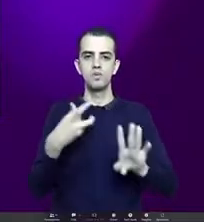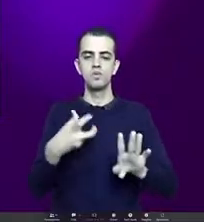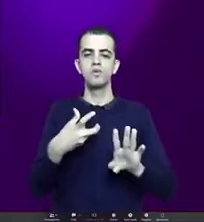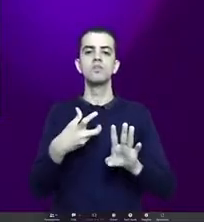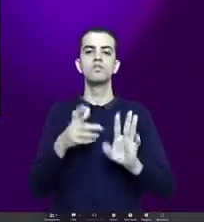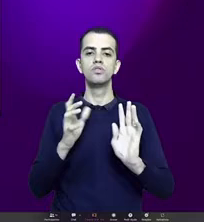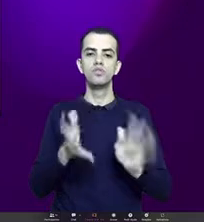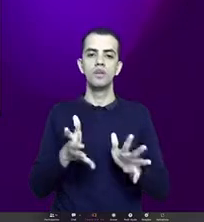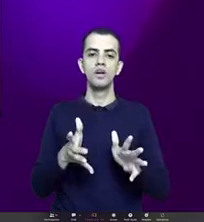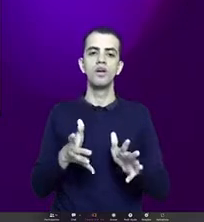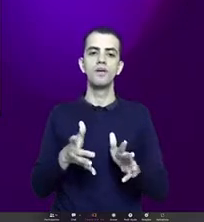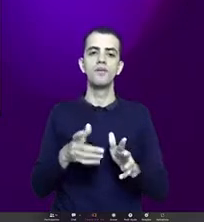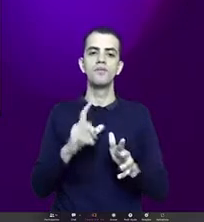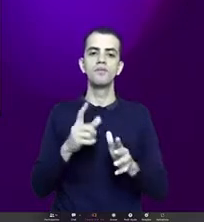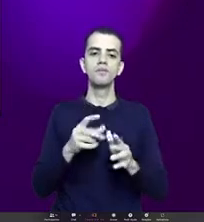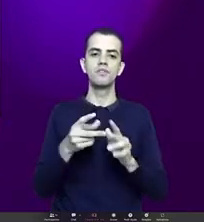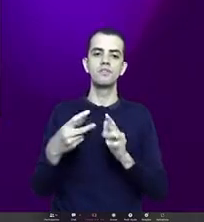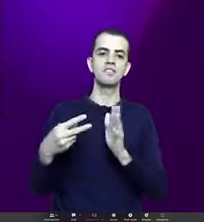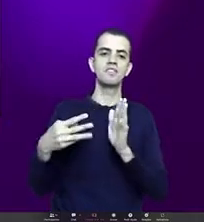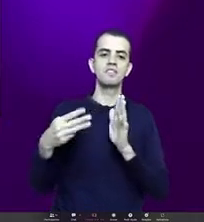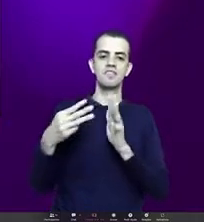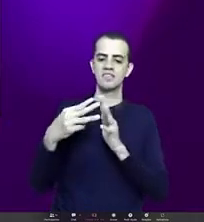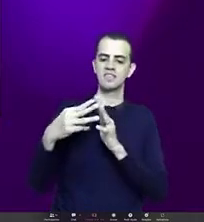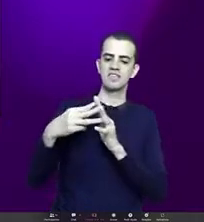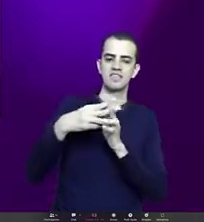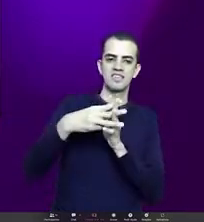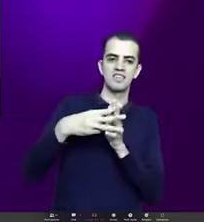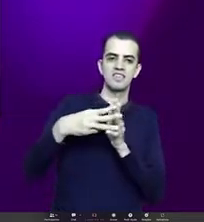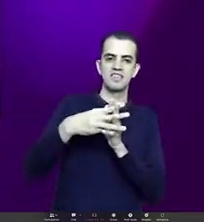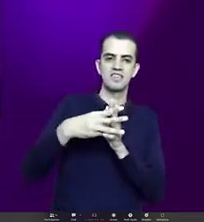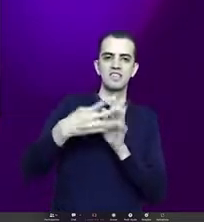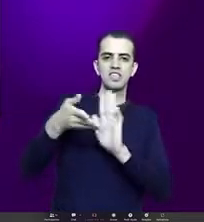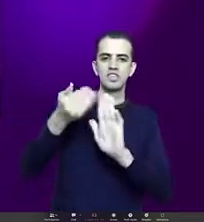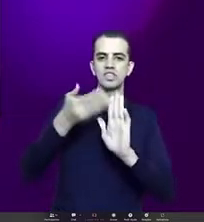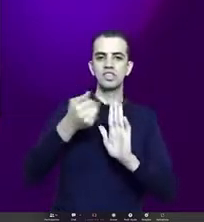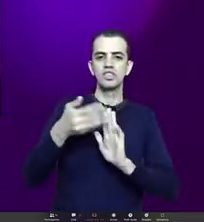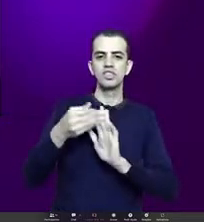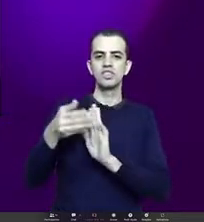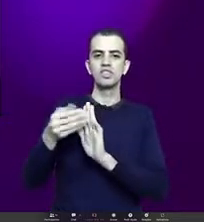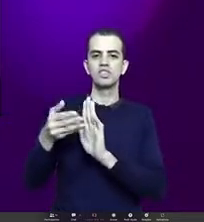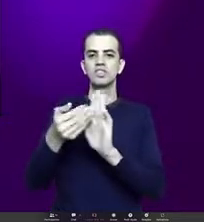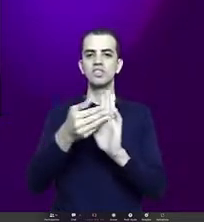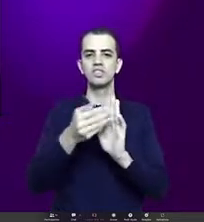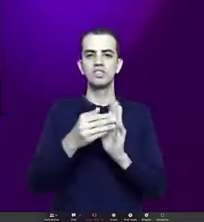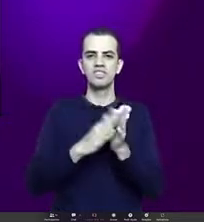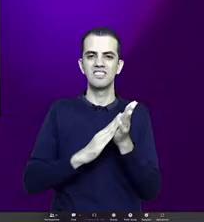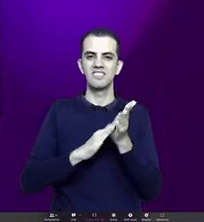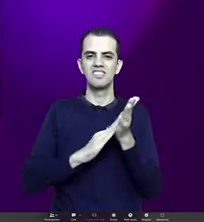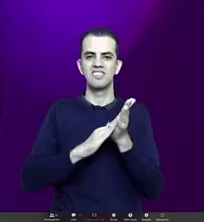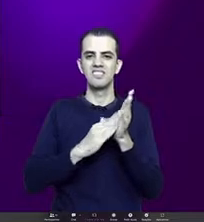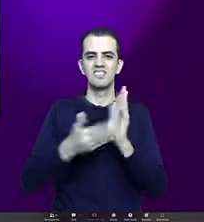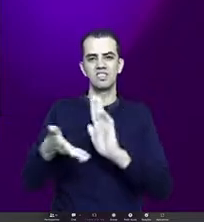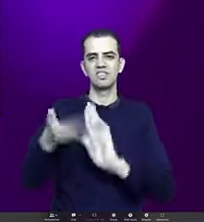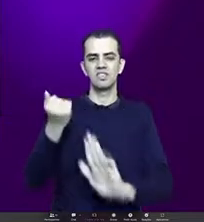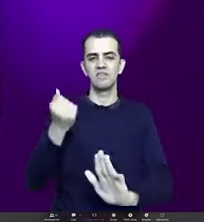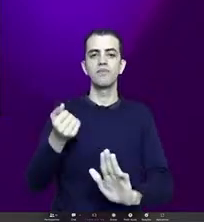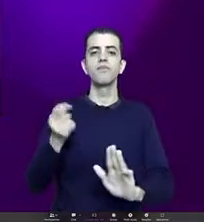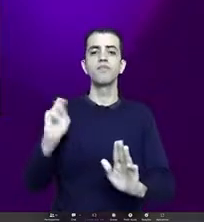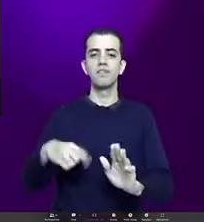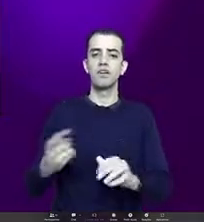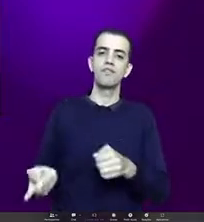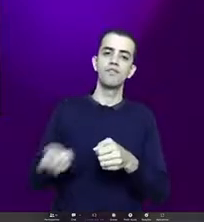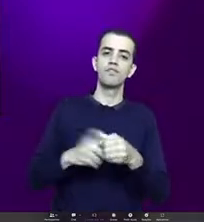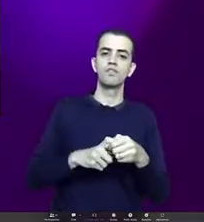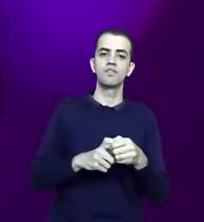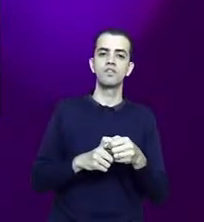gente consegue ali, né, restaurar, depois de tirar aquele tecido central ali, restaurar de forma parcial